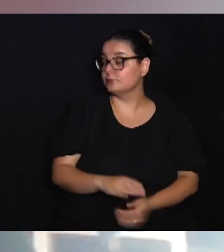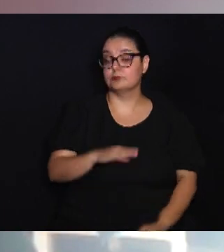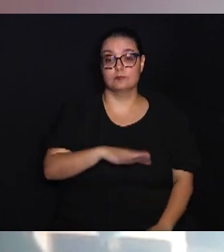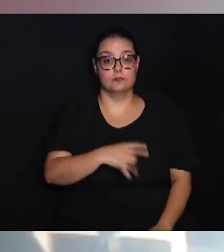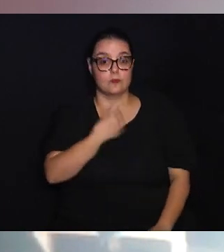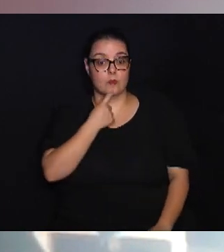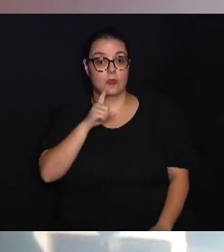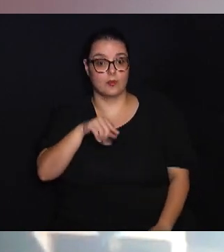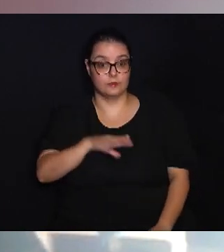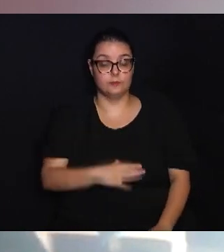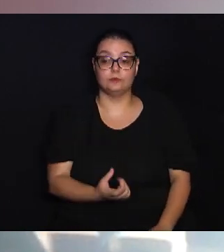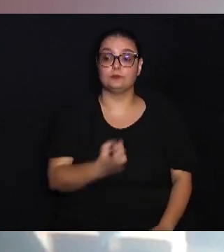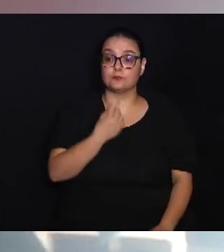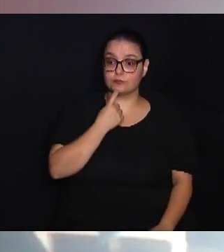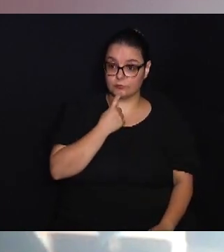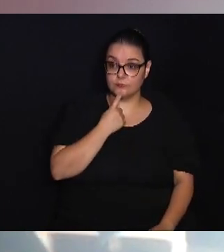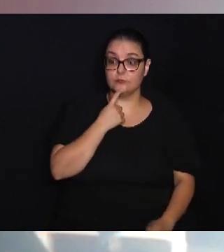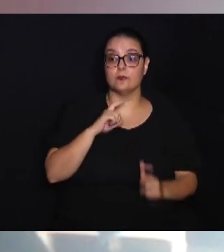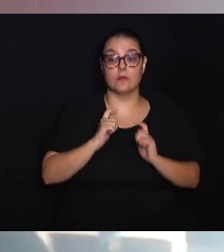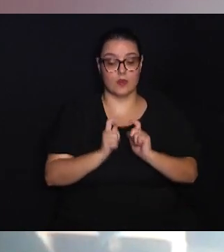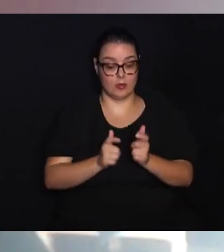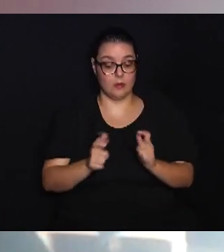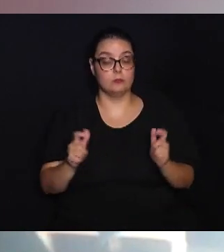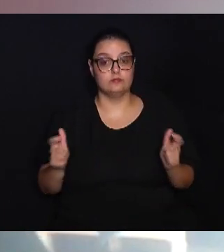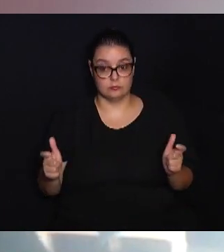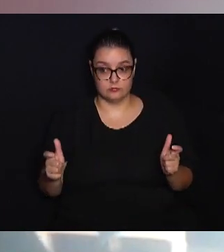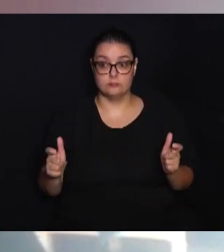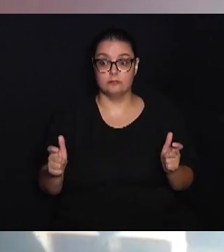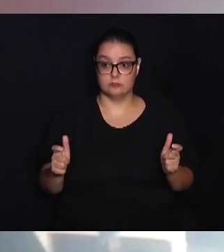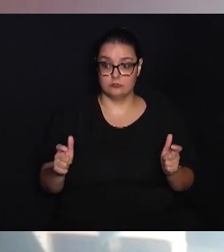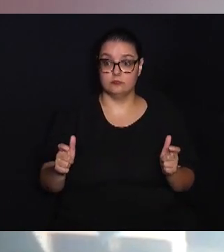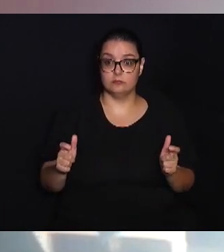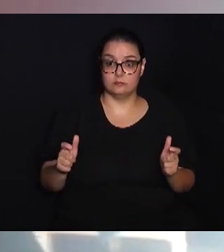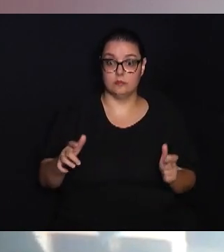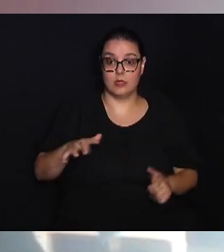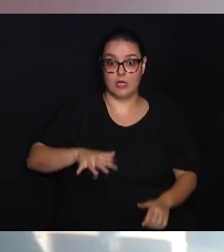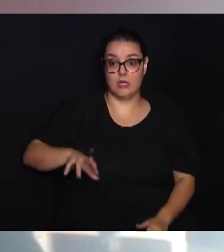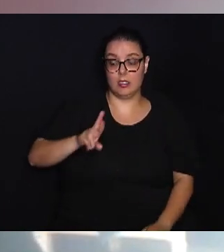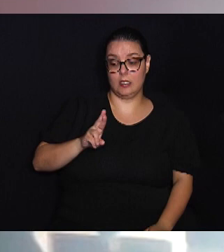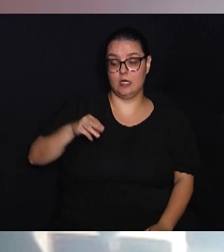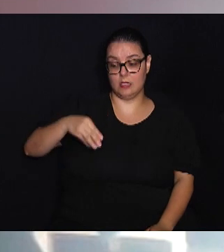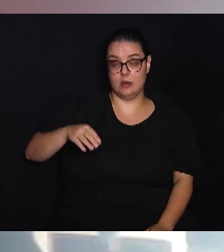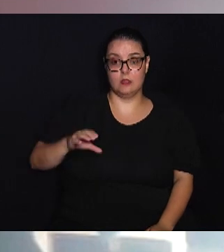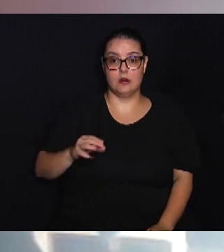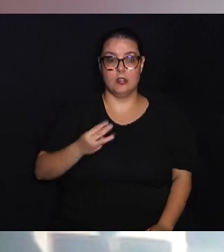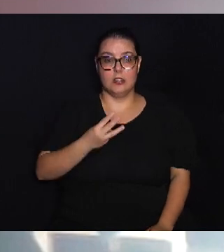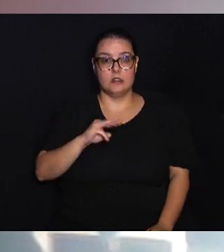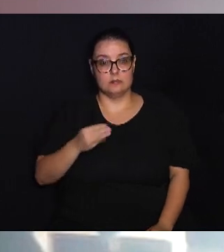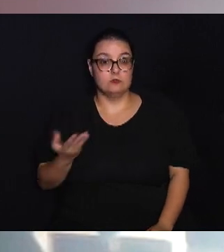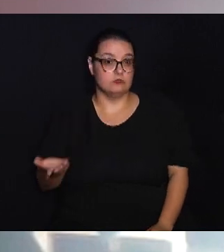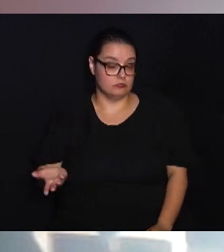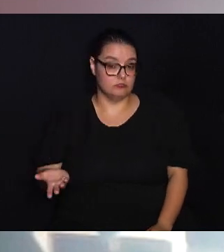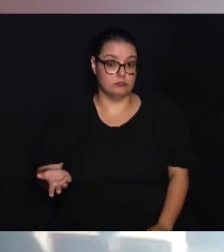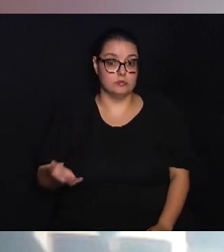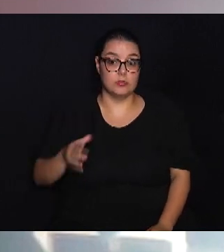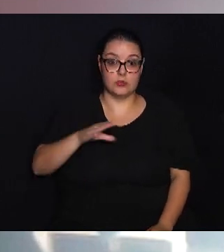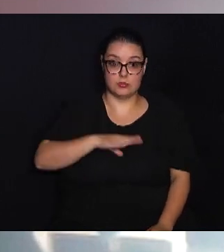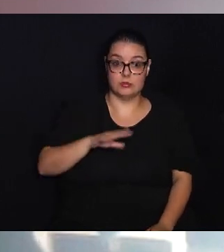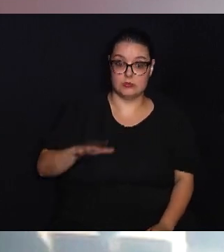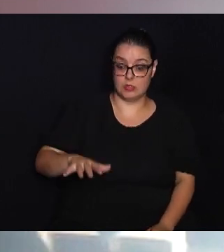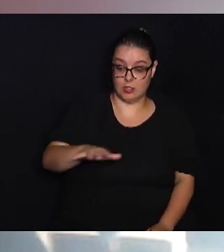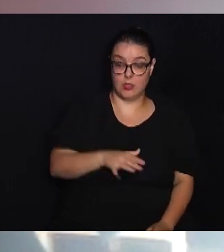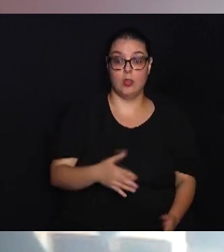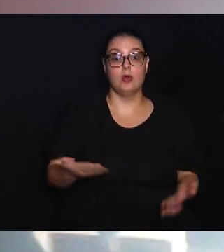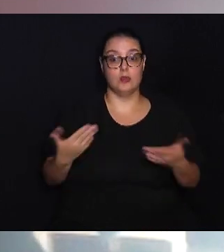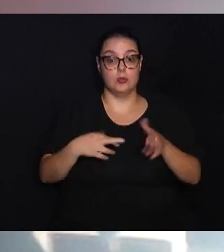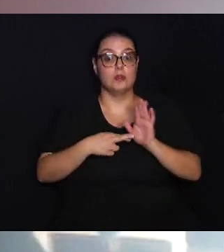lugar Campinas é um exemplo de uma cidade que vem crescendo muito uma a a região metropolitana 3 milhões Então